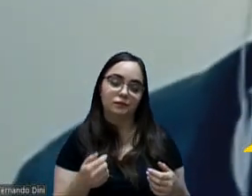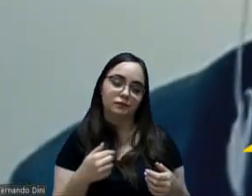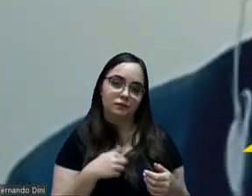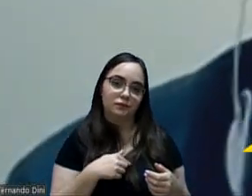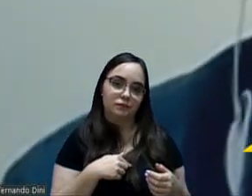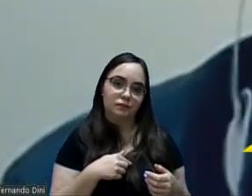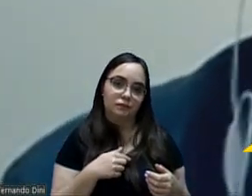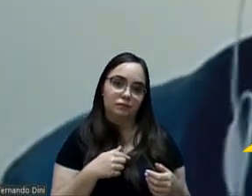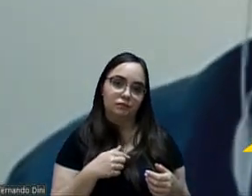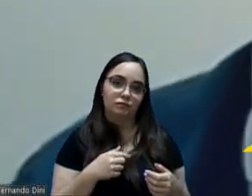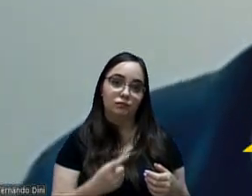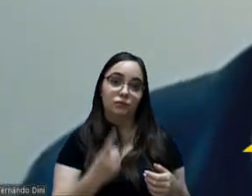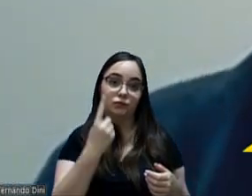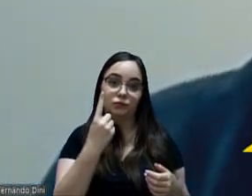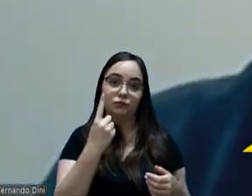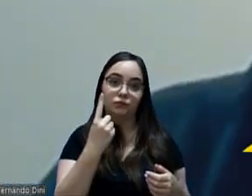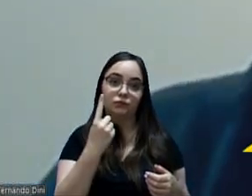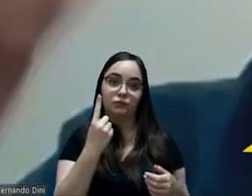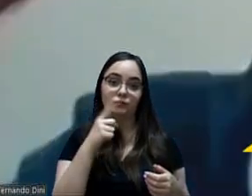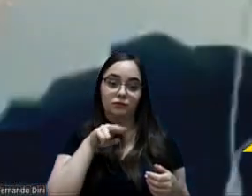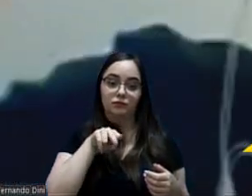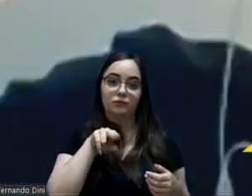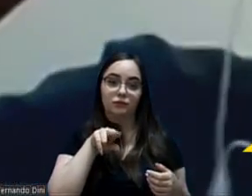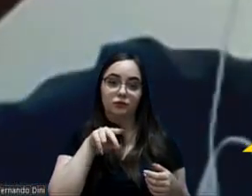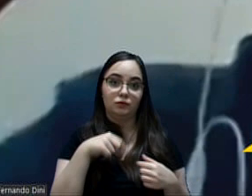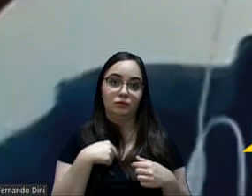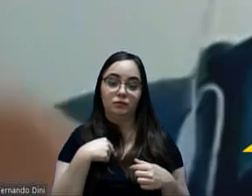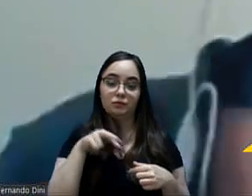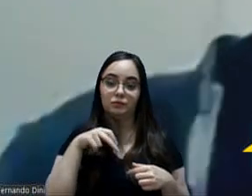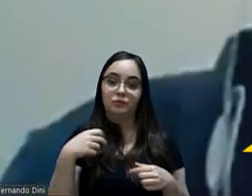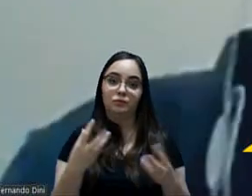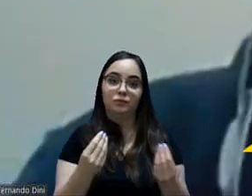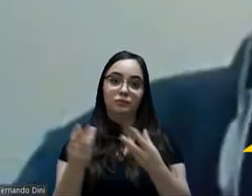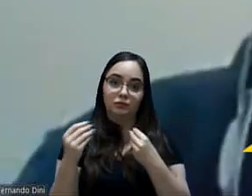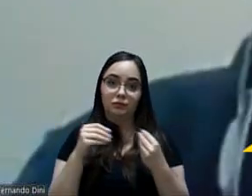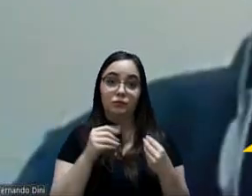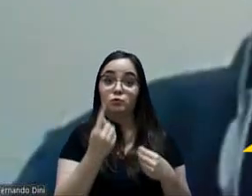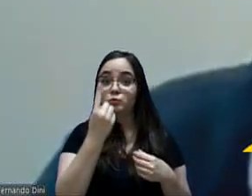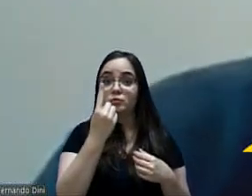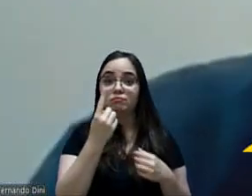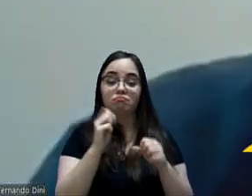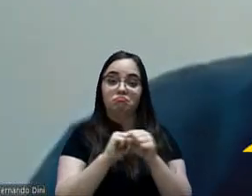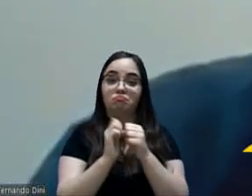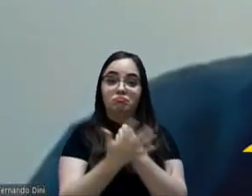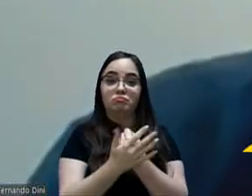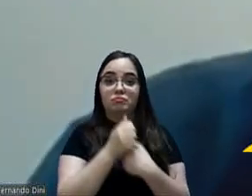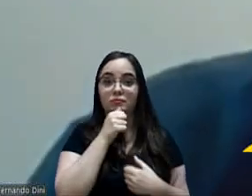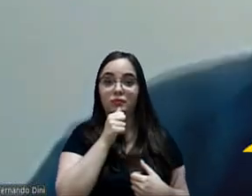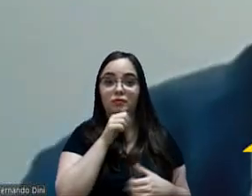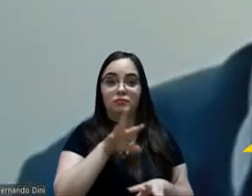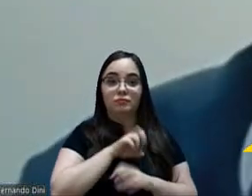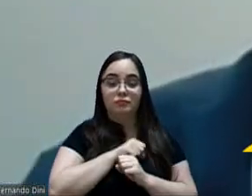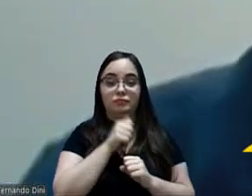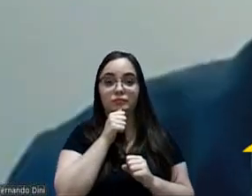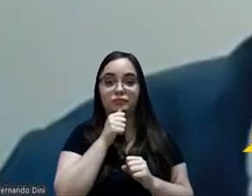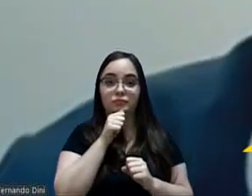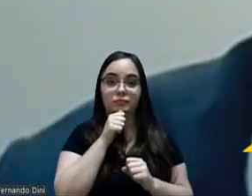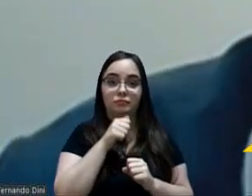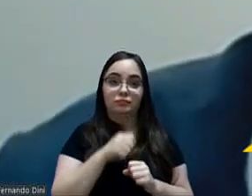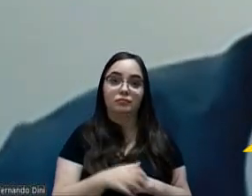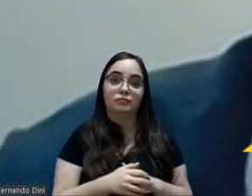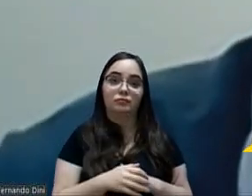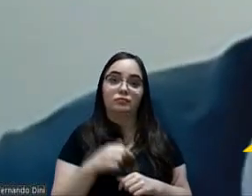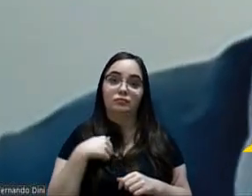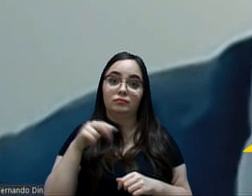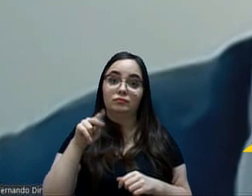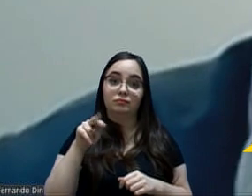Deus, sou o único irmão que não foi contaminado pelo novo coronavírus. O meu irmão está